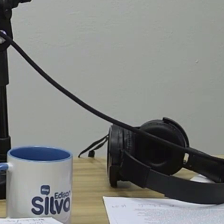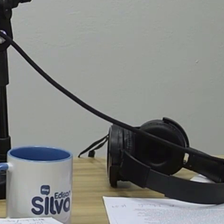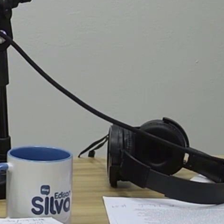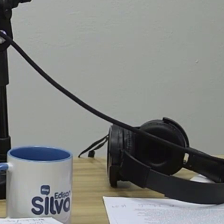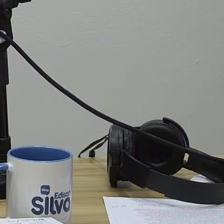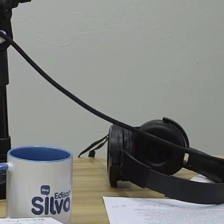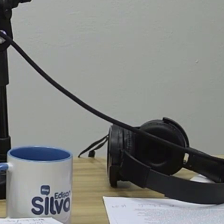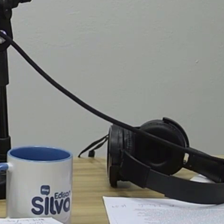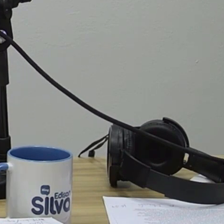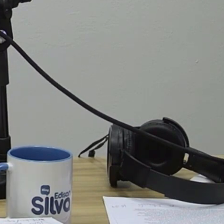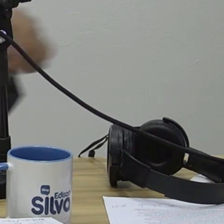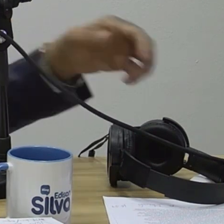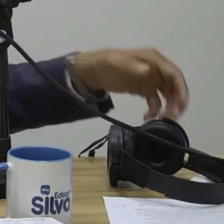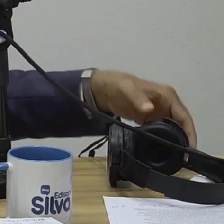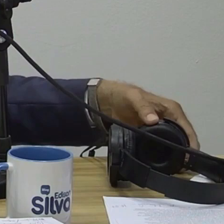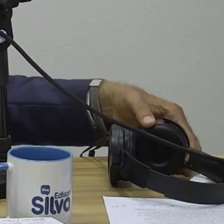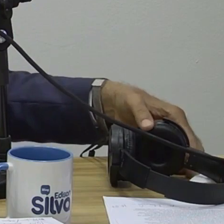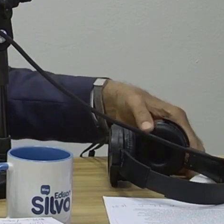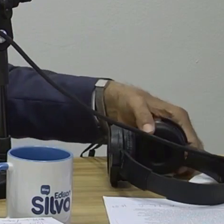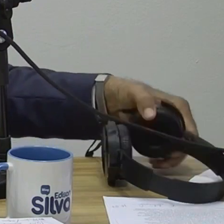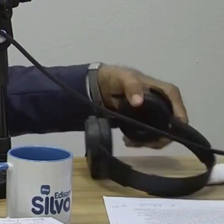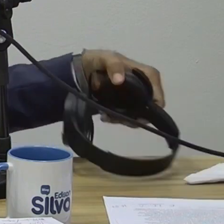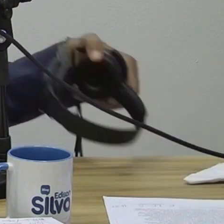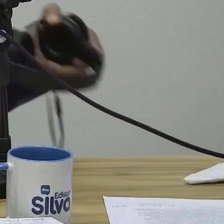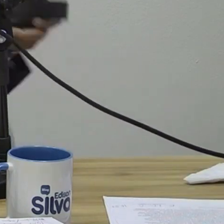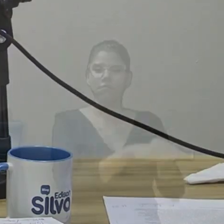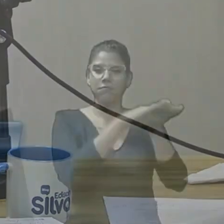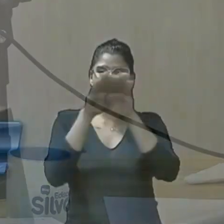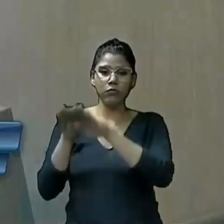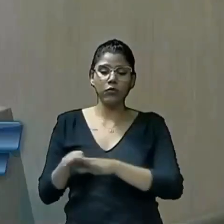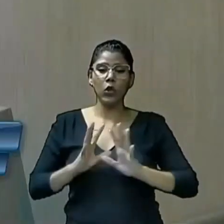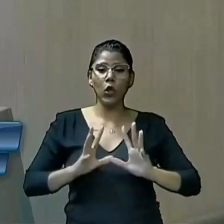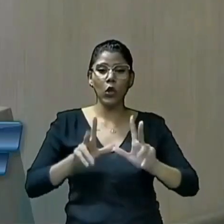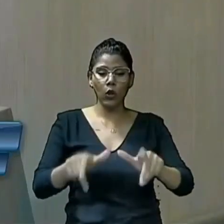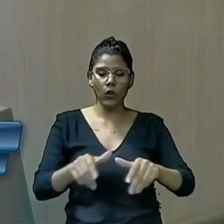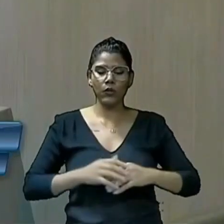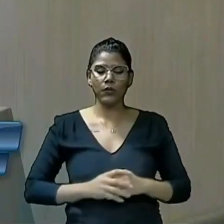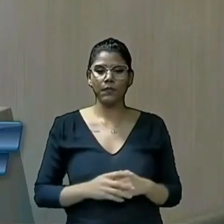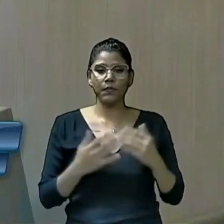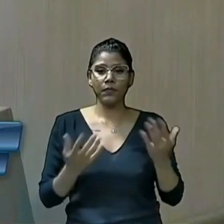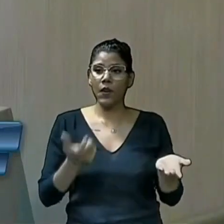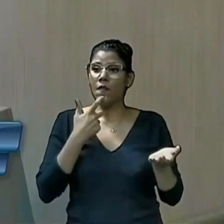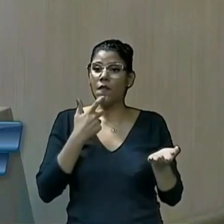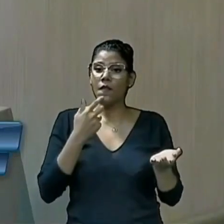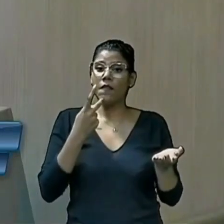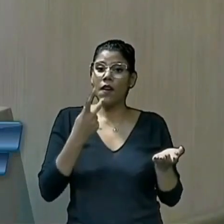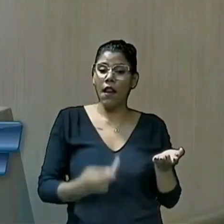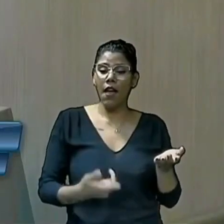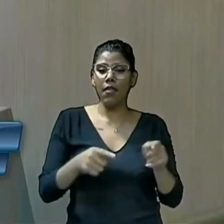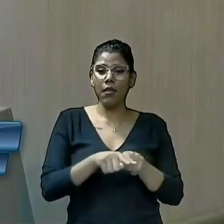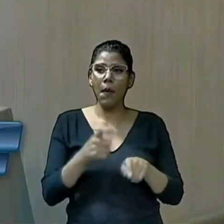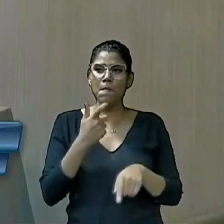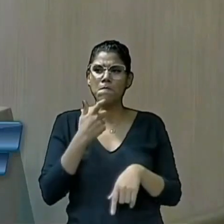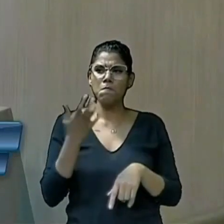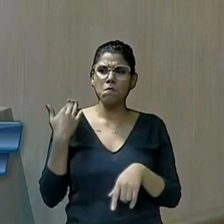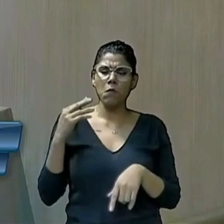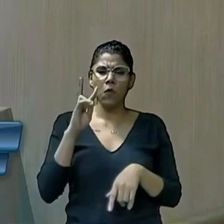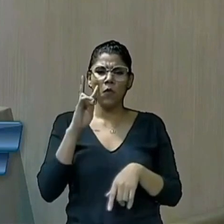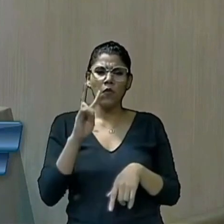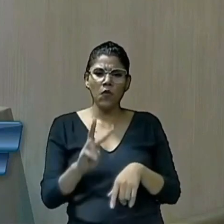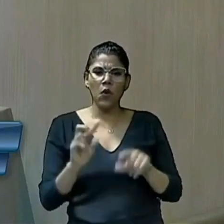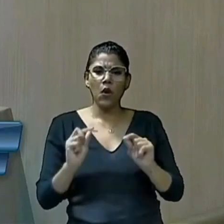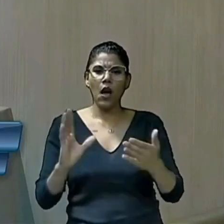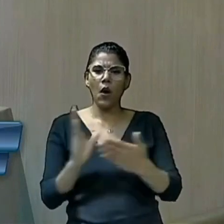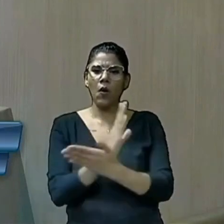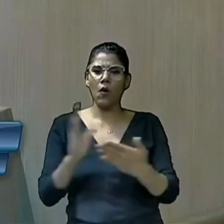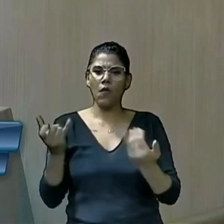contestando a fala do ex-prefeito. Vamos ouvi-lo. Dizer também que recentemente vi ontem nas redes sociais